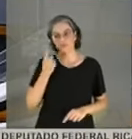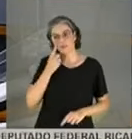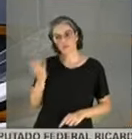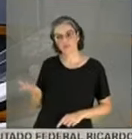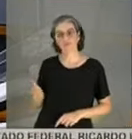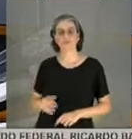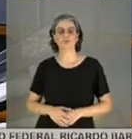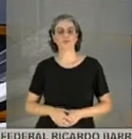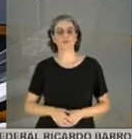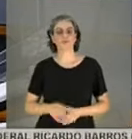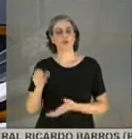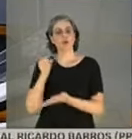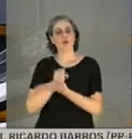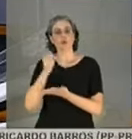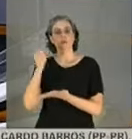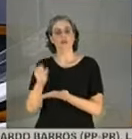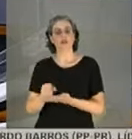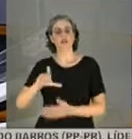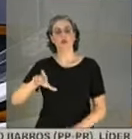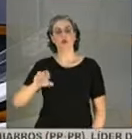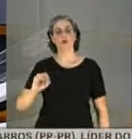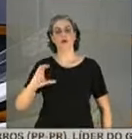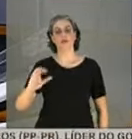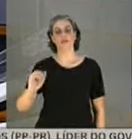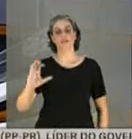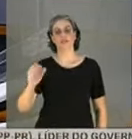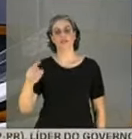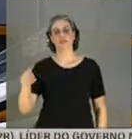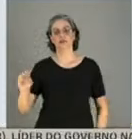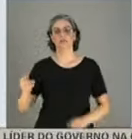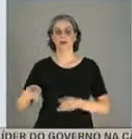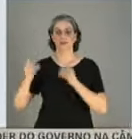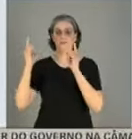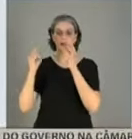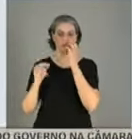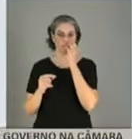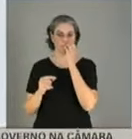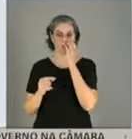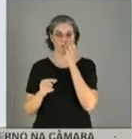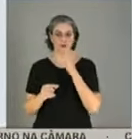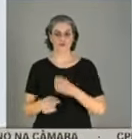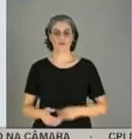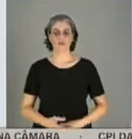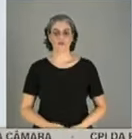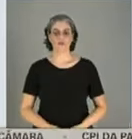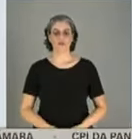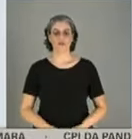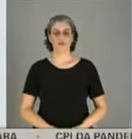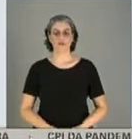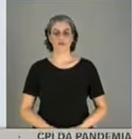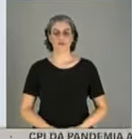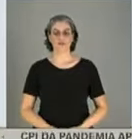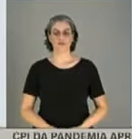Nós temos aqui o contrato de locação desse apartamento e podemos aproximar aí. Vamos ali, locatório e